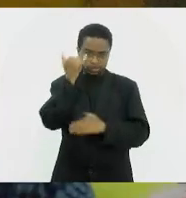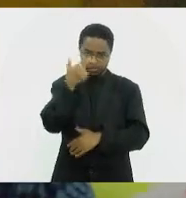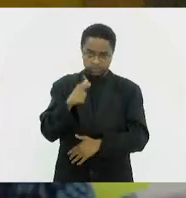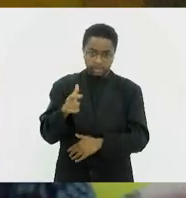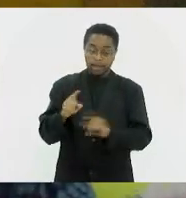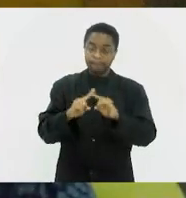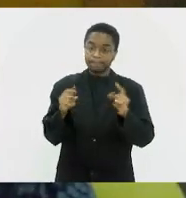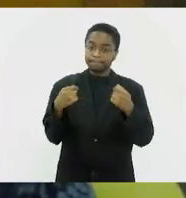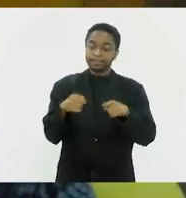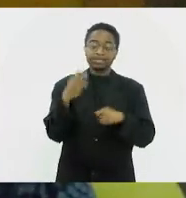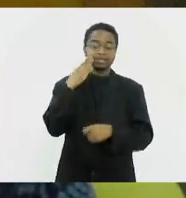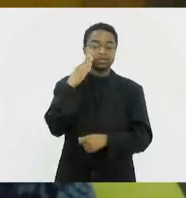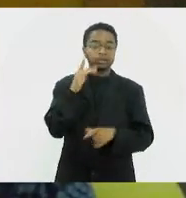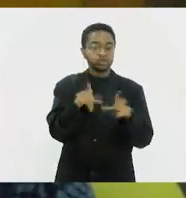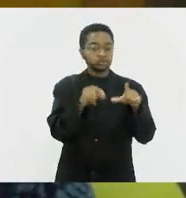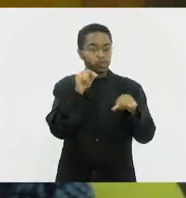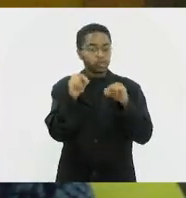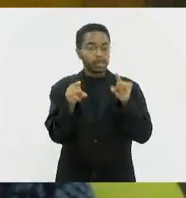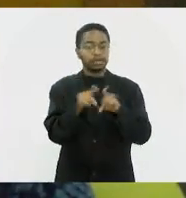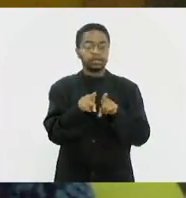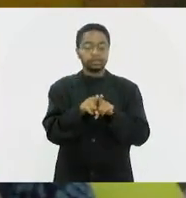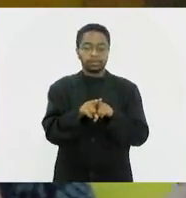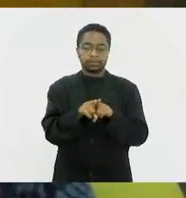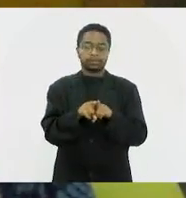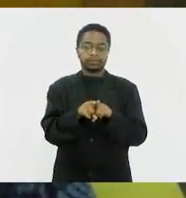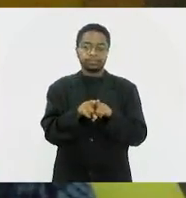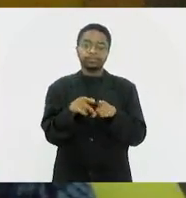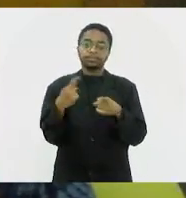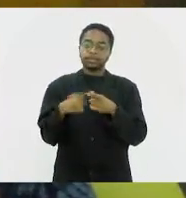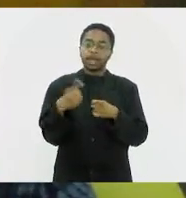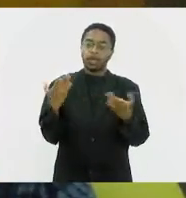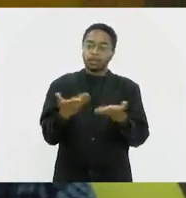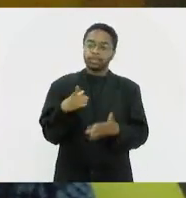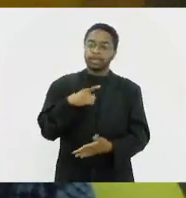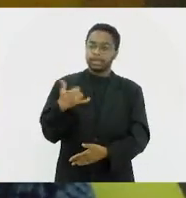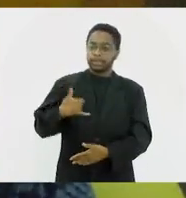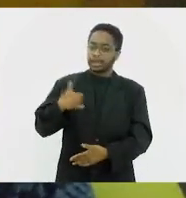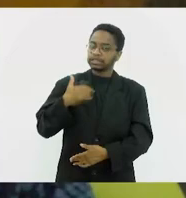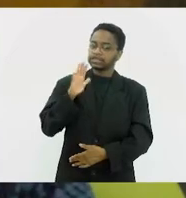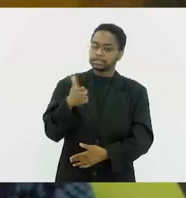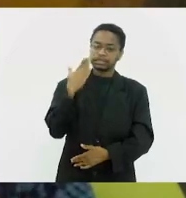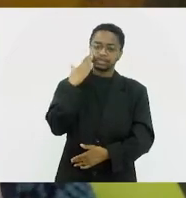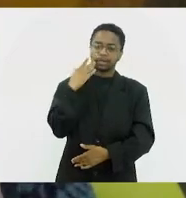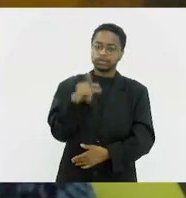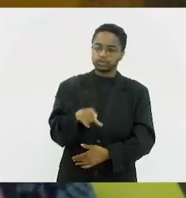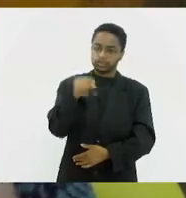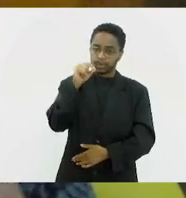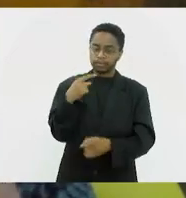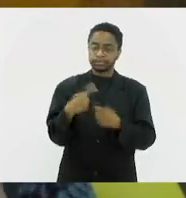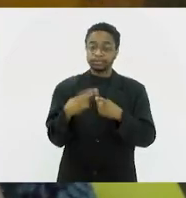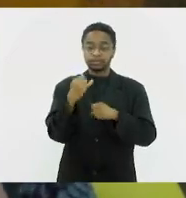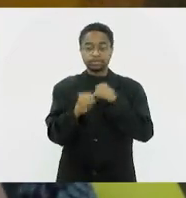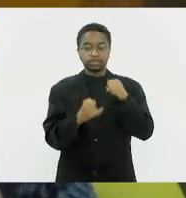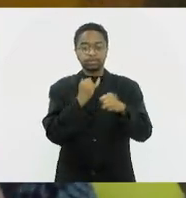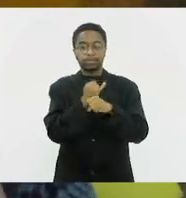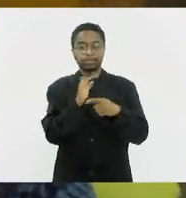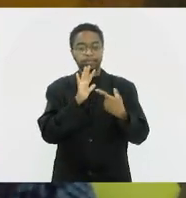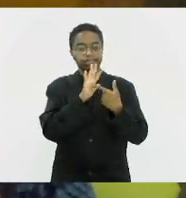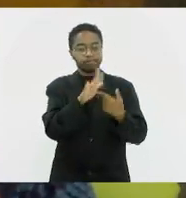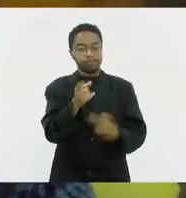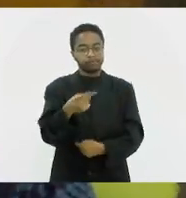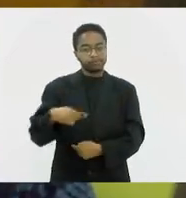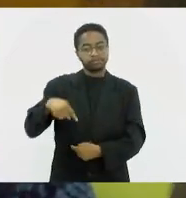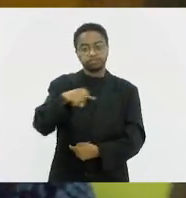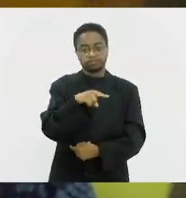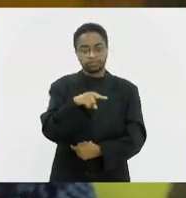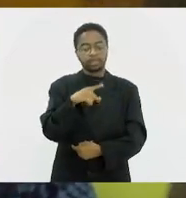saber escolher, nós temos idade agora de saber escolher. A internet mostra para você, você